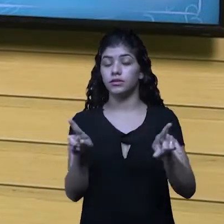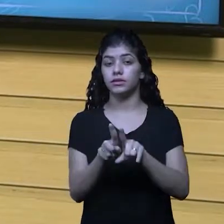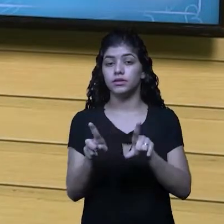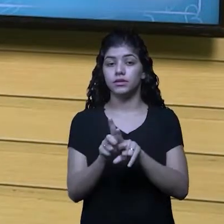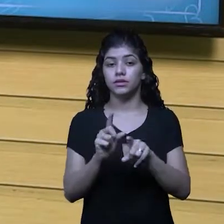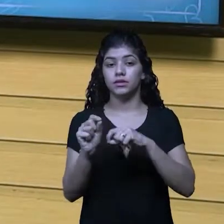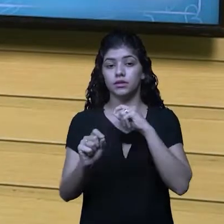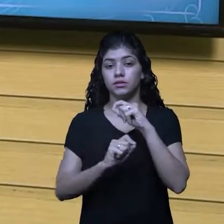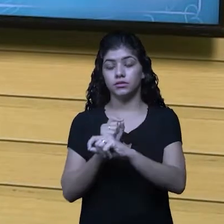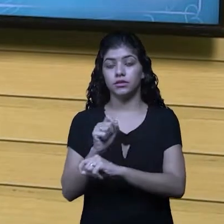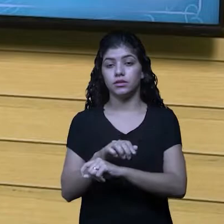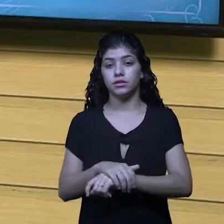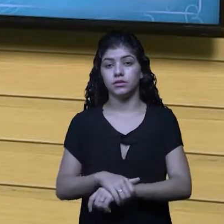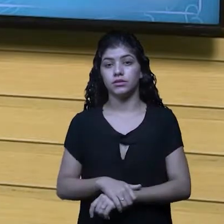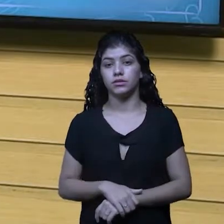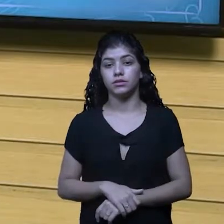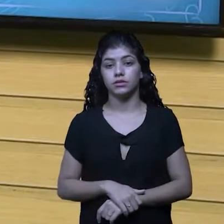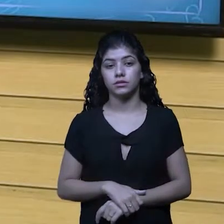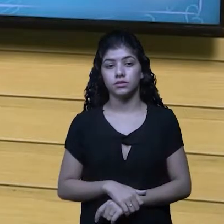também irão